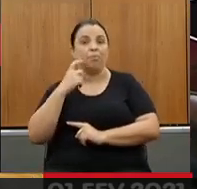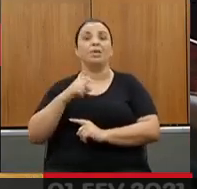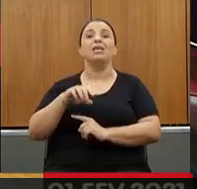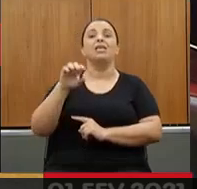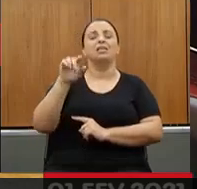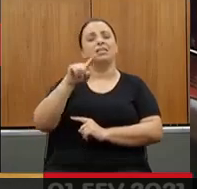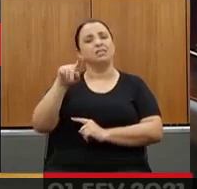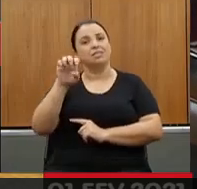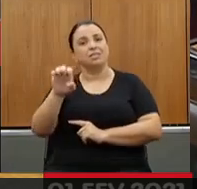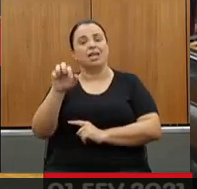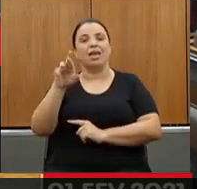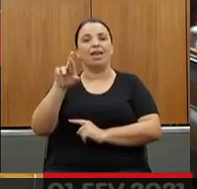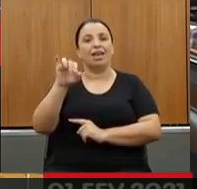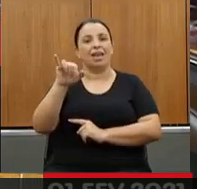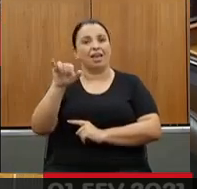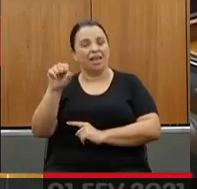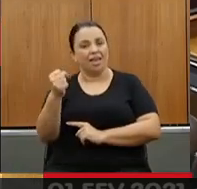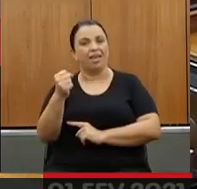Reis,